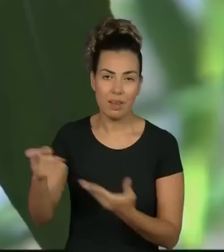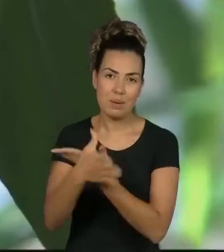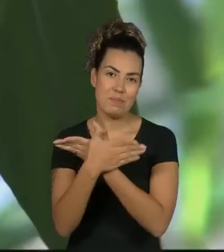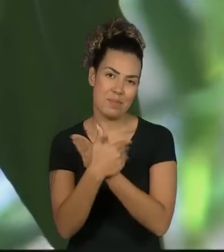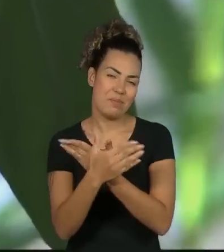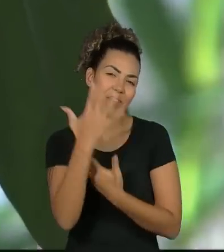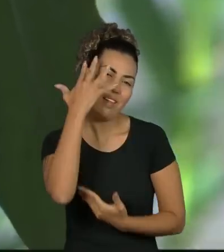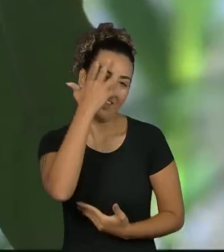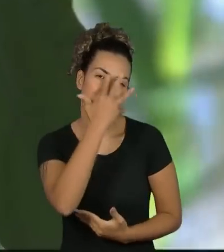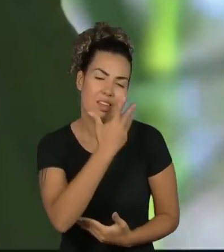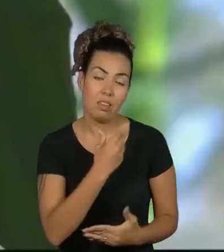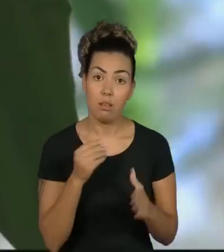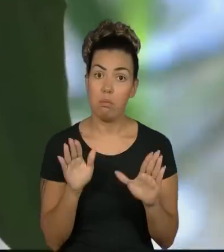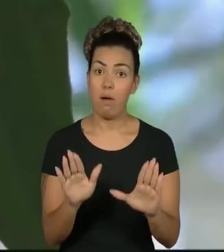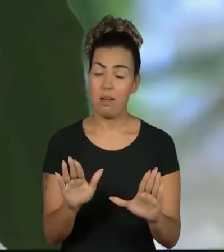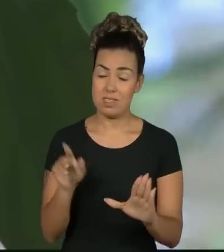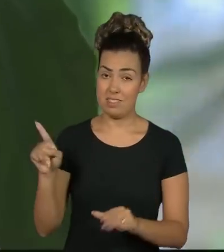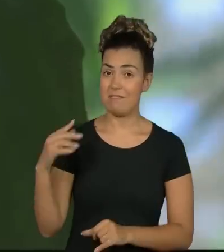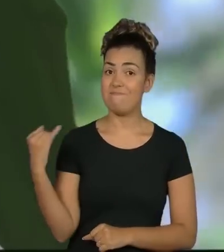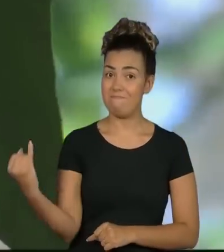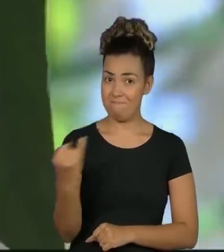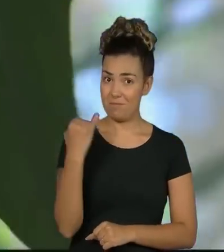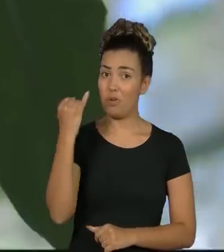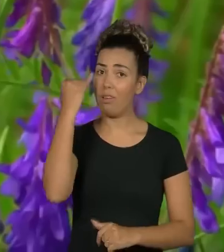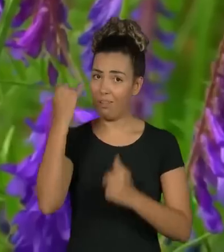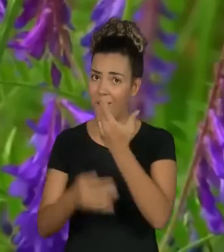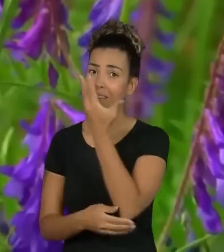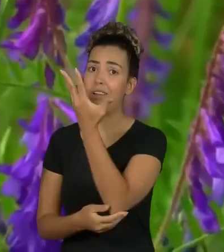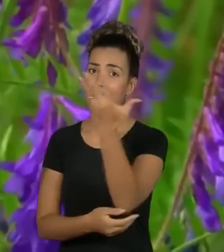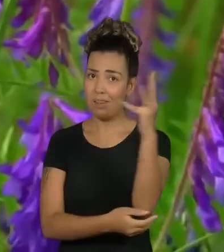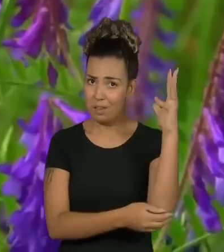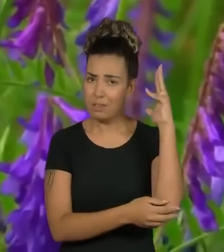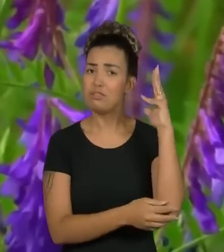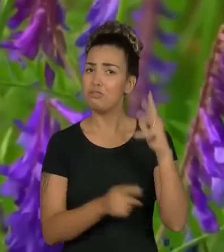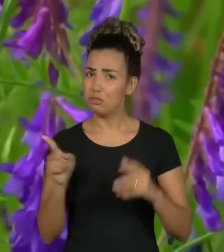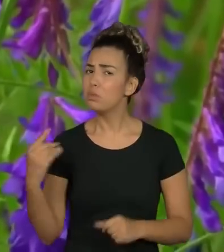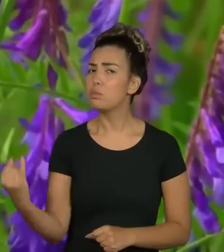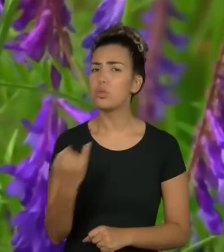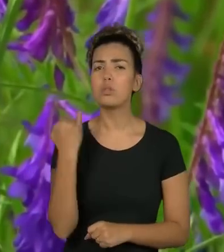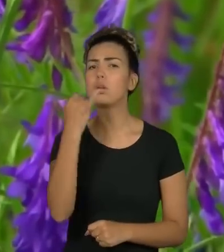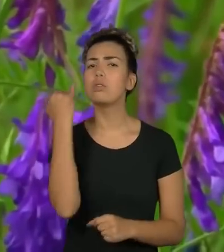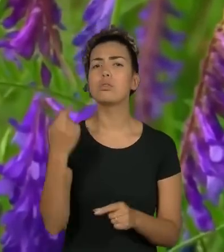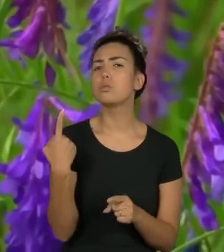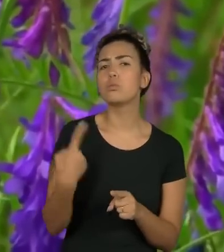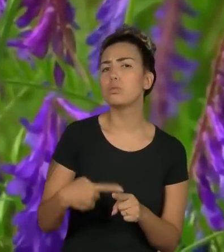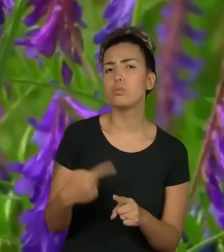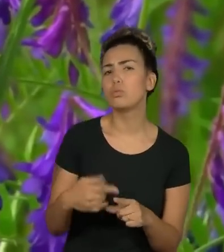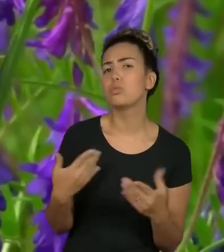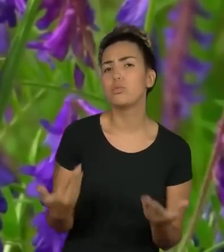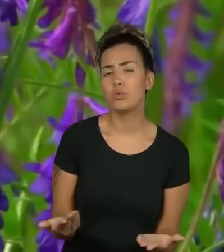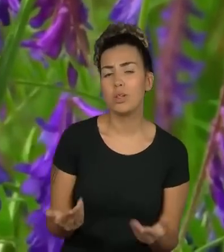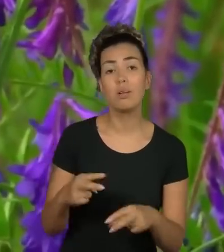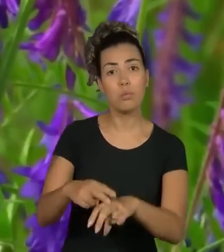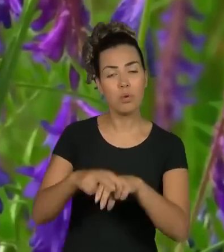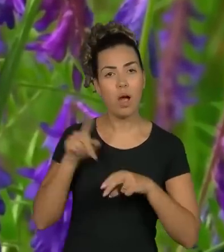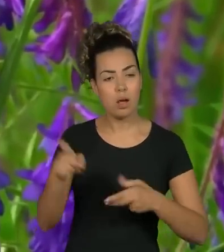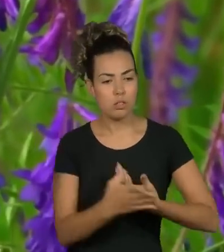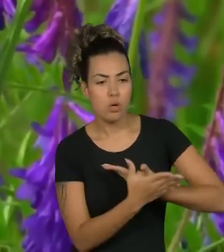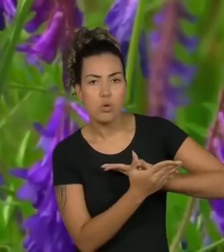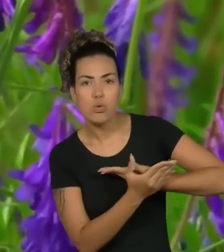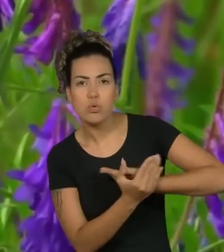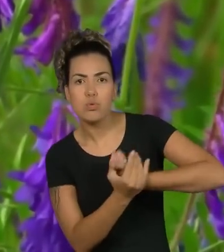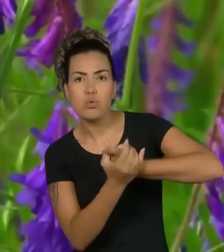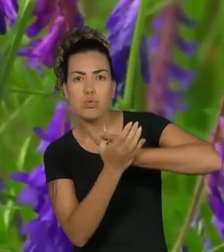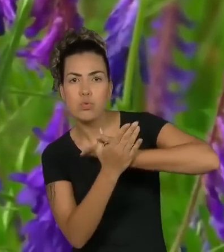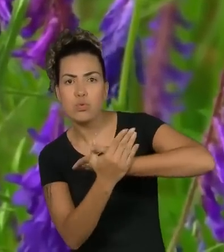papel essencial no equilíbrio e saúde dos ecossistemas. Elas são importantes polinizadoras, transportam